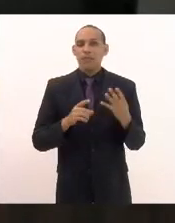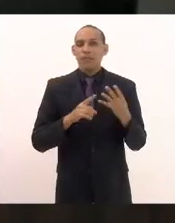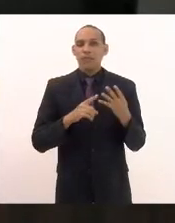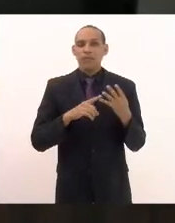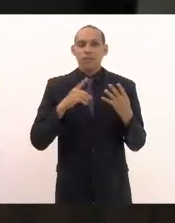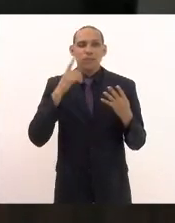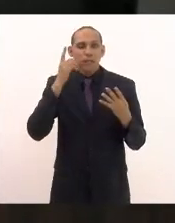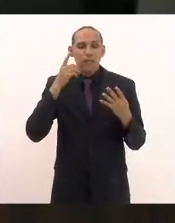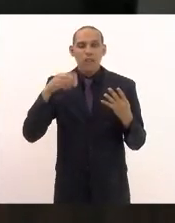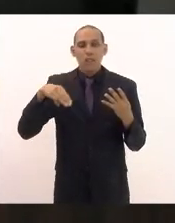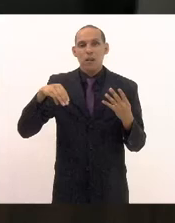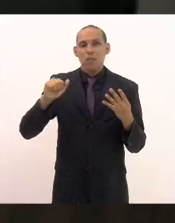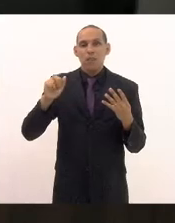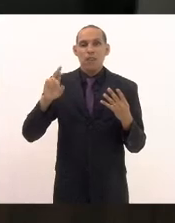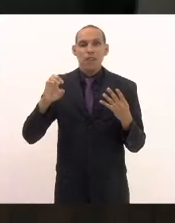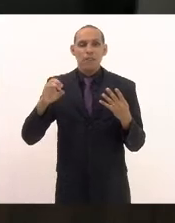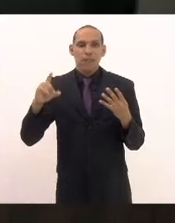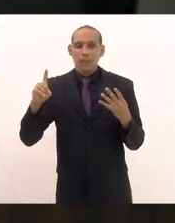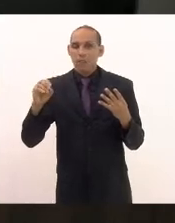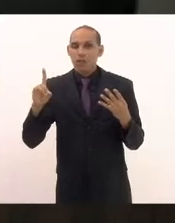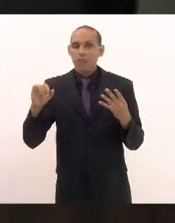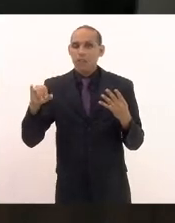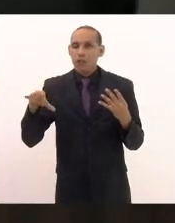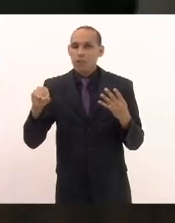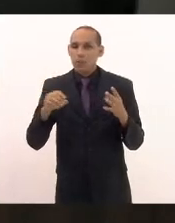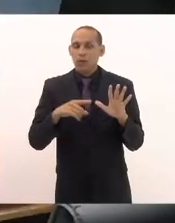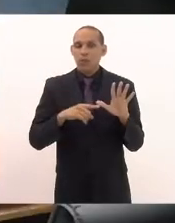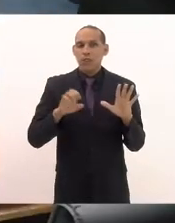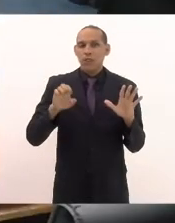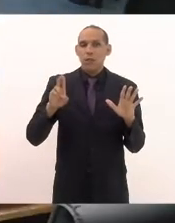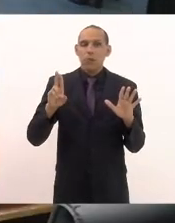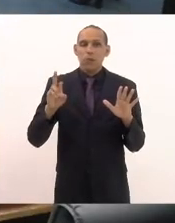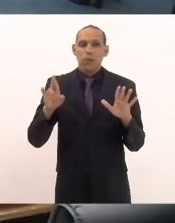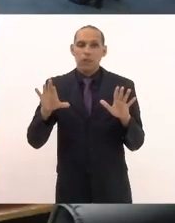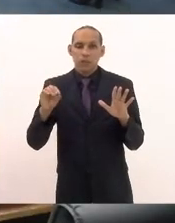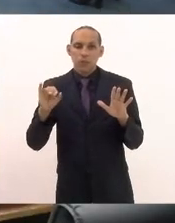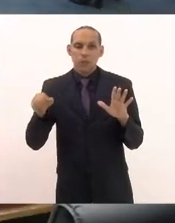deputado Marcelo Dino, deputado Eurico Júnior.